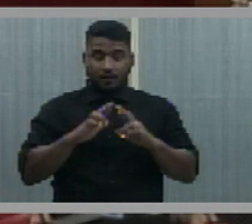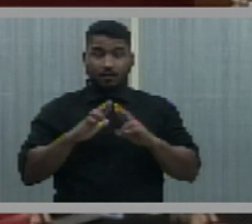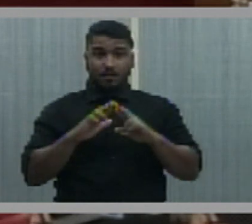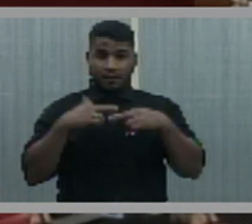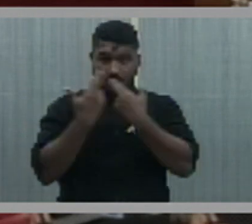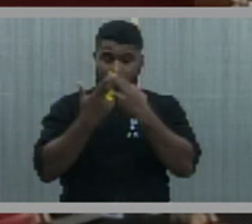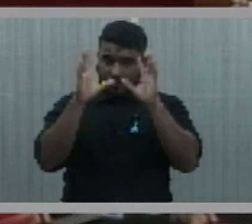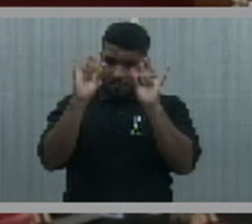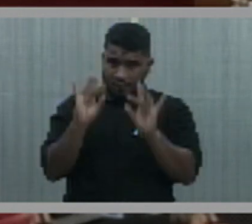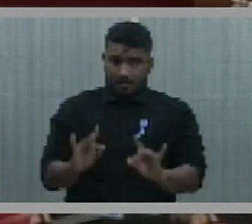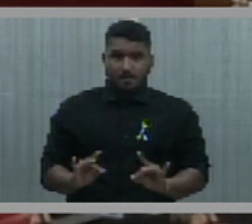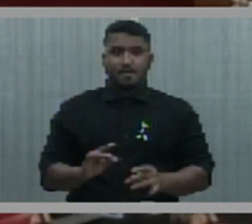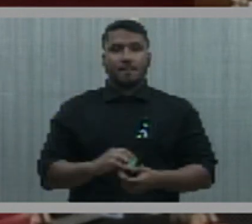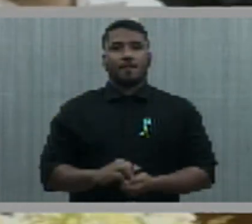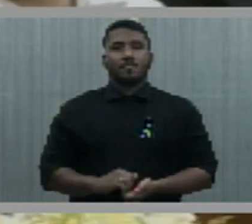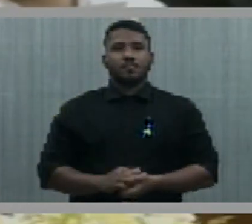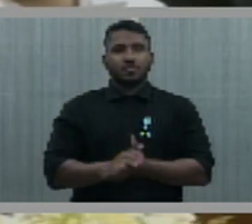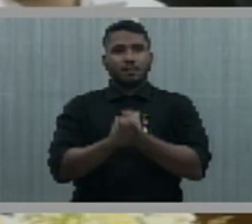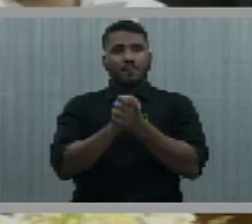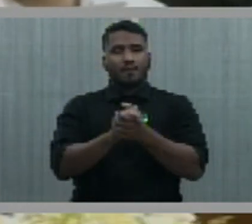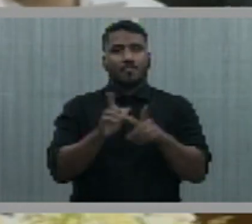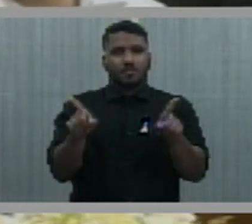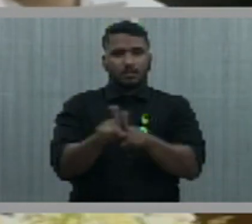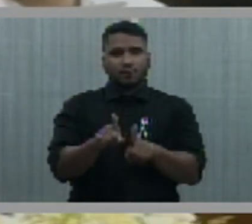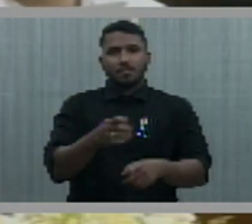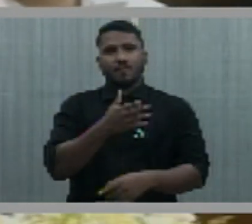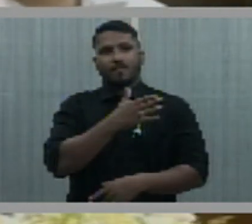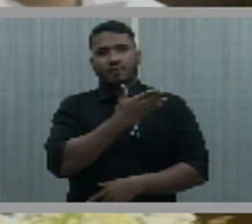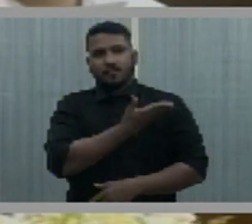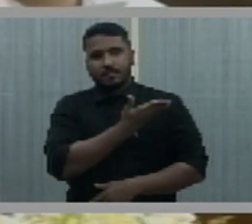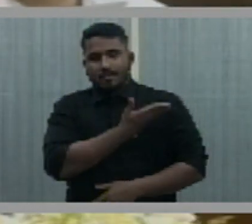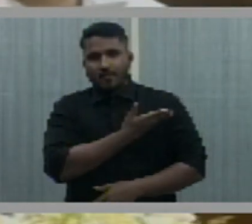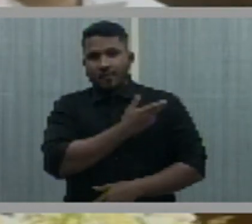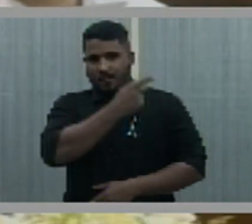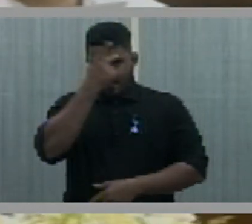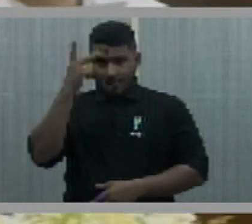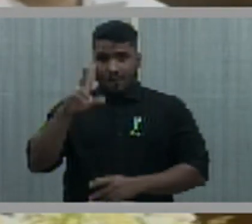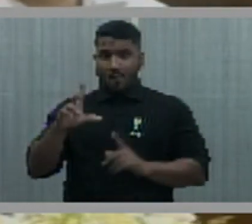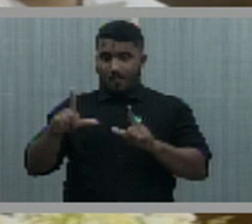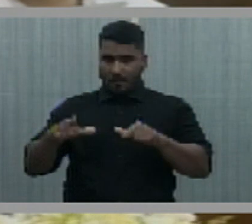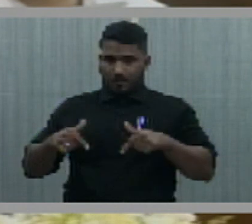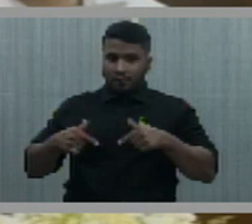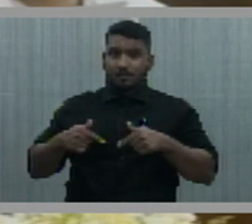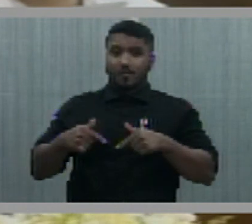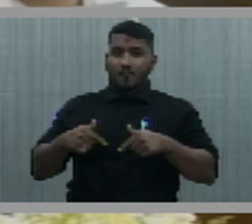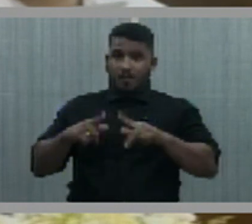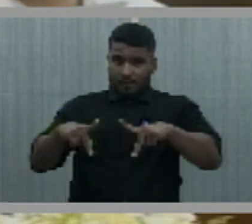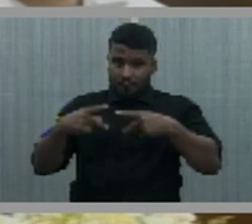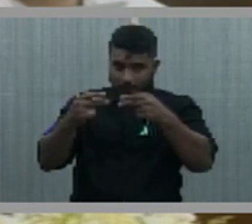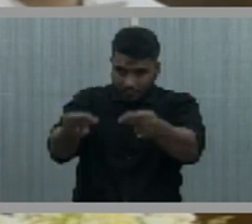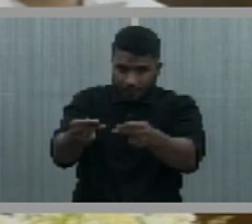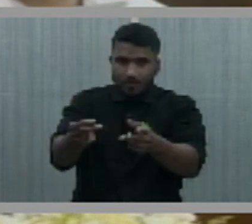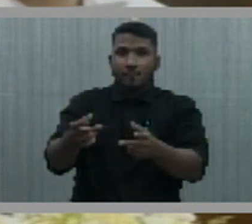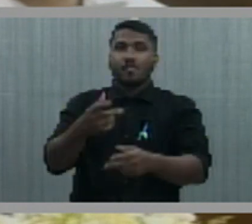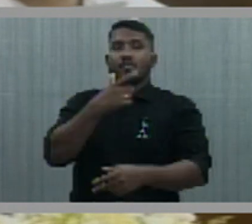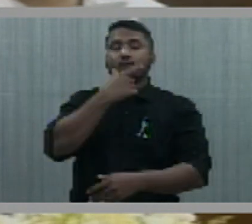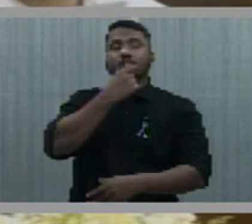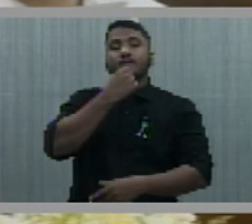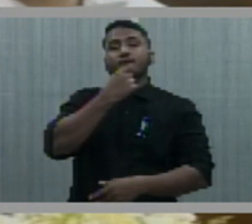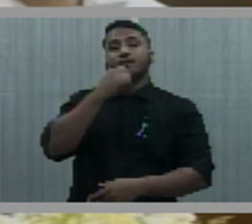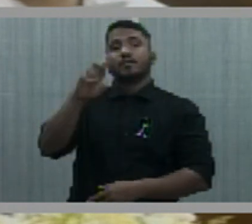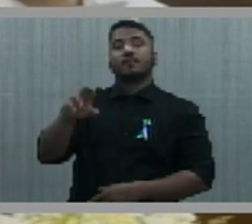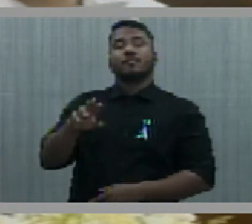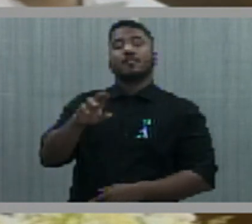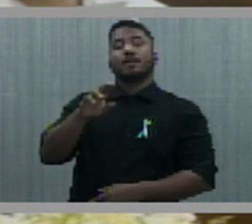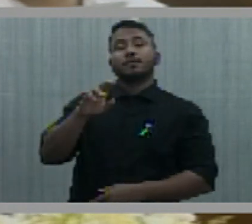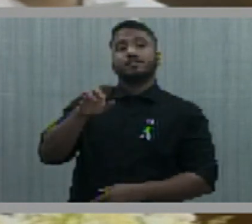solene. Cumprimentar nossos queridos homenageados, reverendíssimo, excelentíssimo reverendíssimo